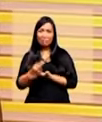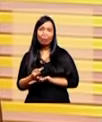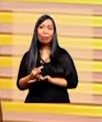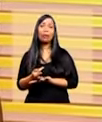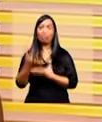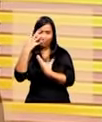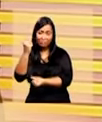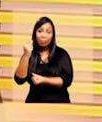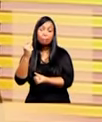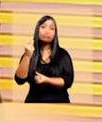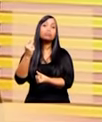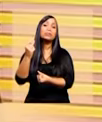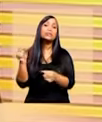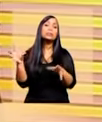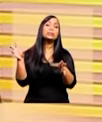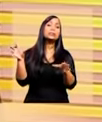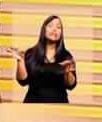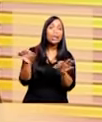fé